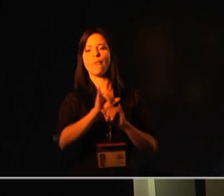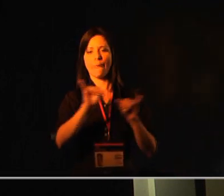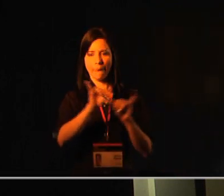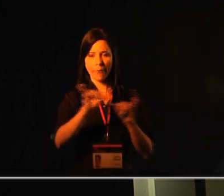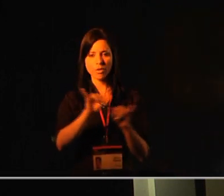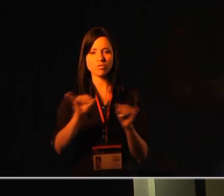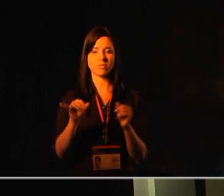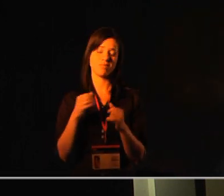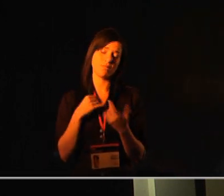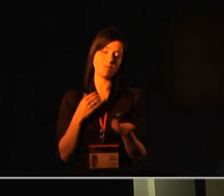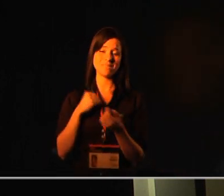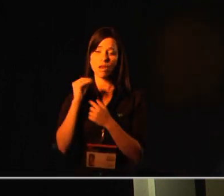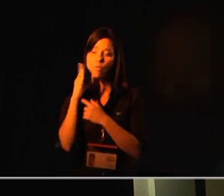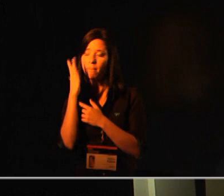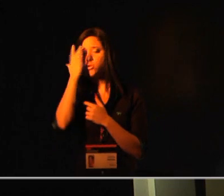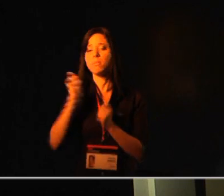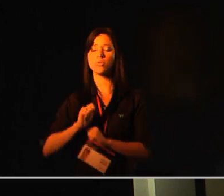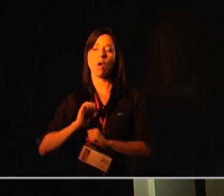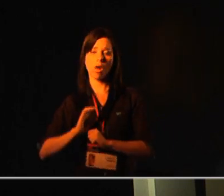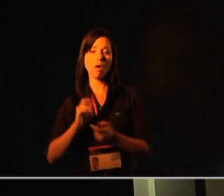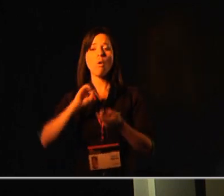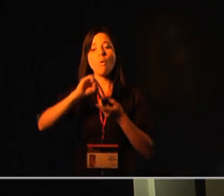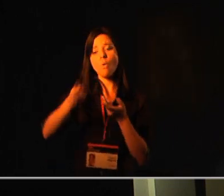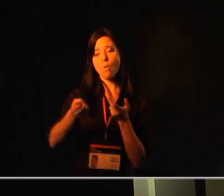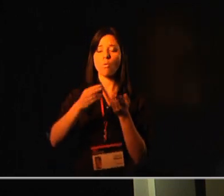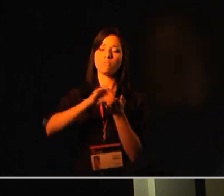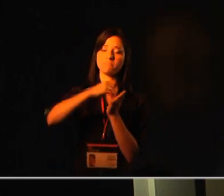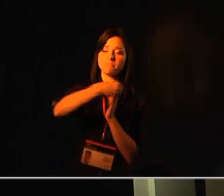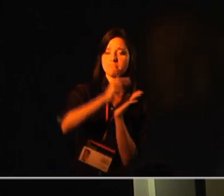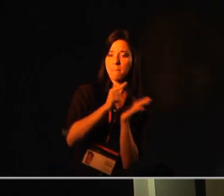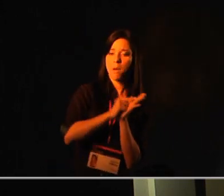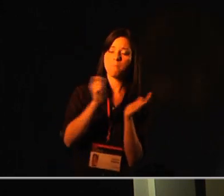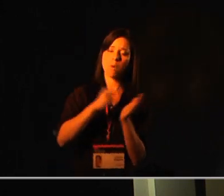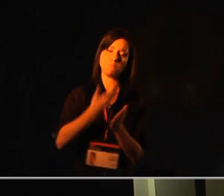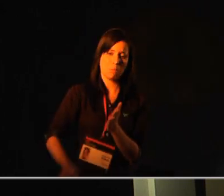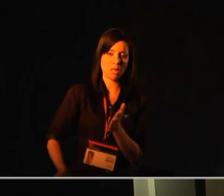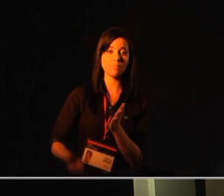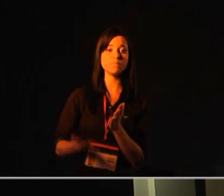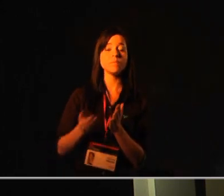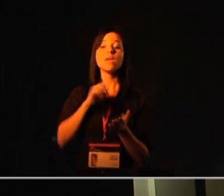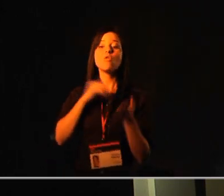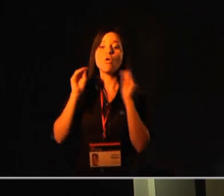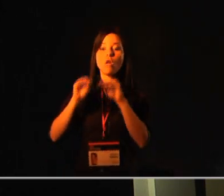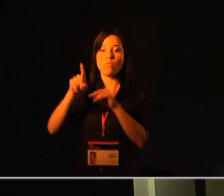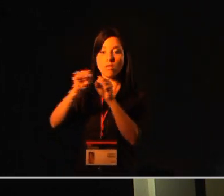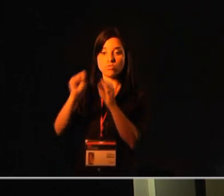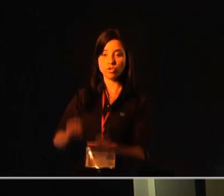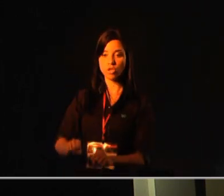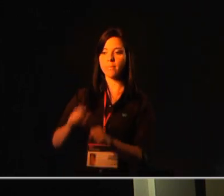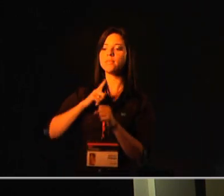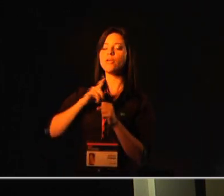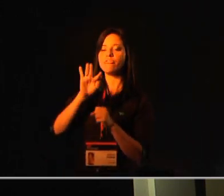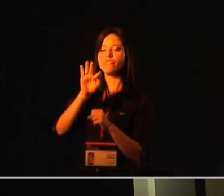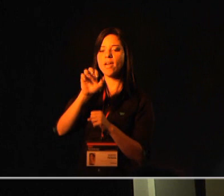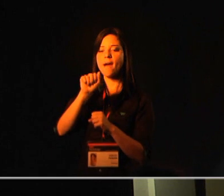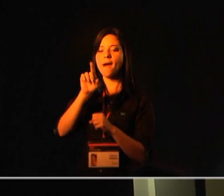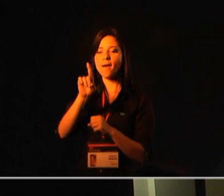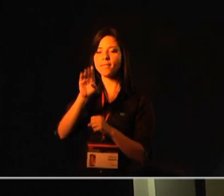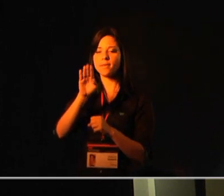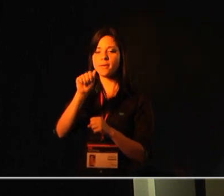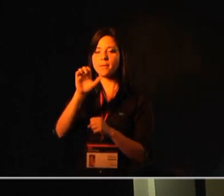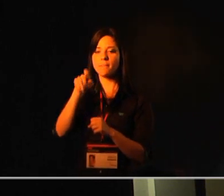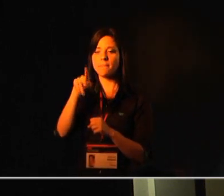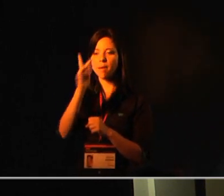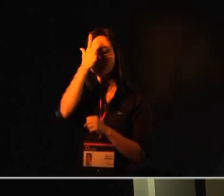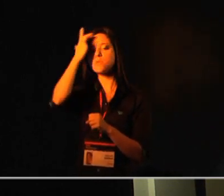meu celular que ninguém rouba depois. Né? Então, eu confio no sistema, eu já tenho um feedbackzinho, o pessoal já dá um feedback, já colabora